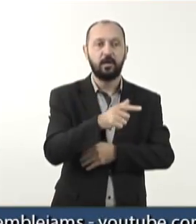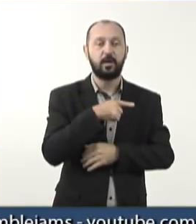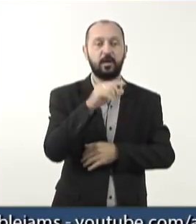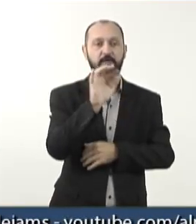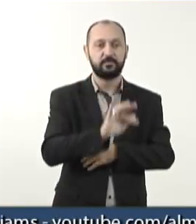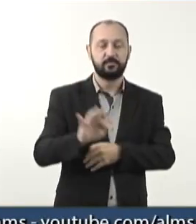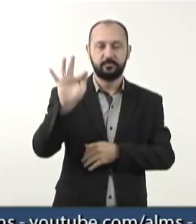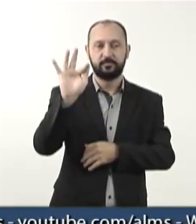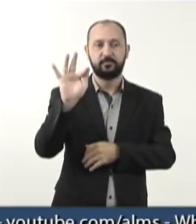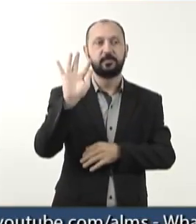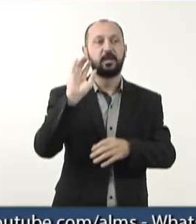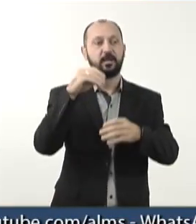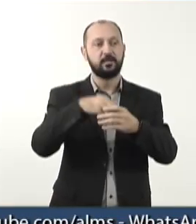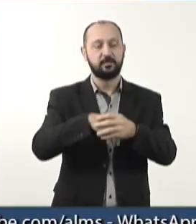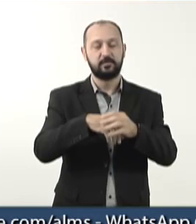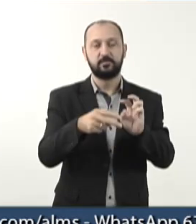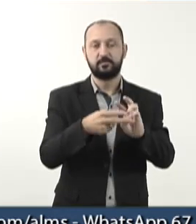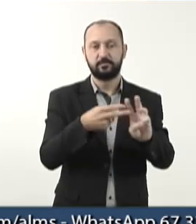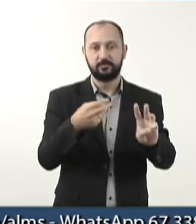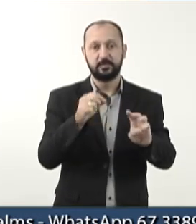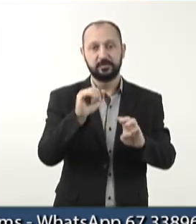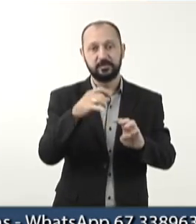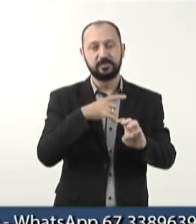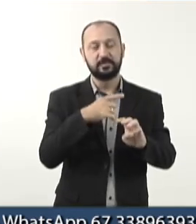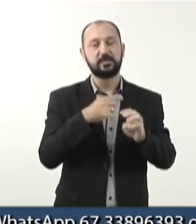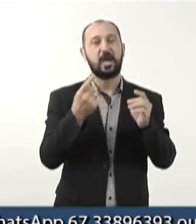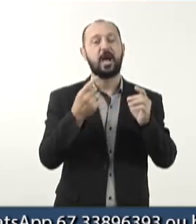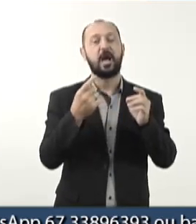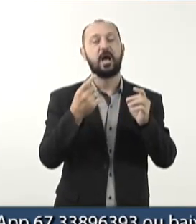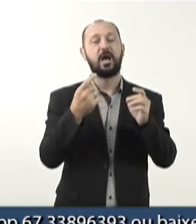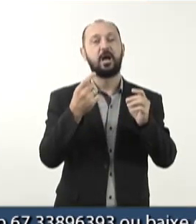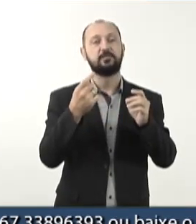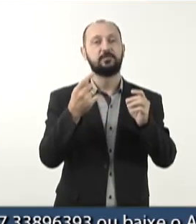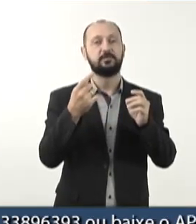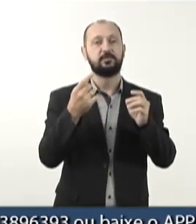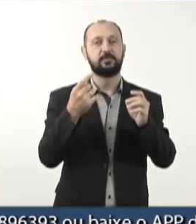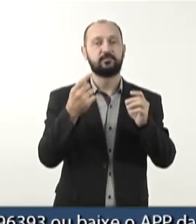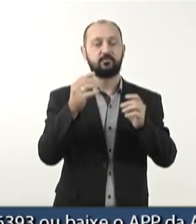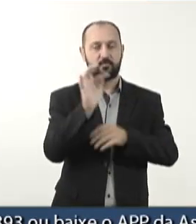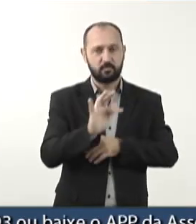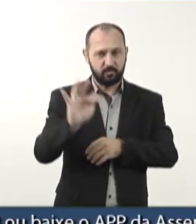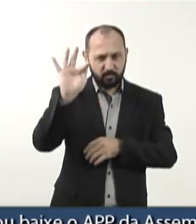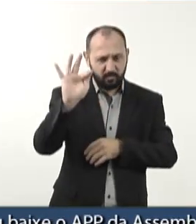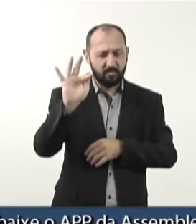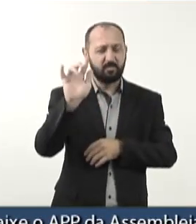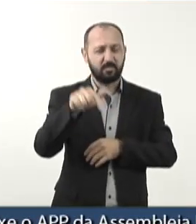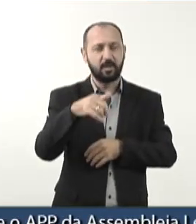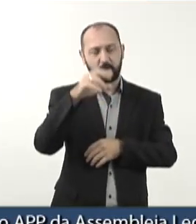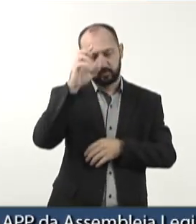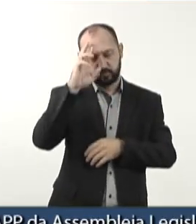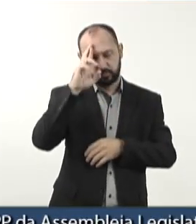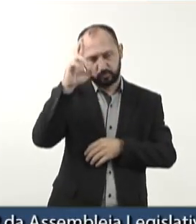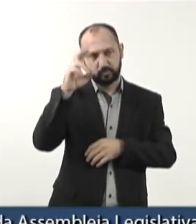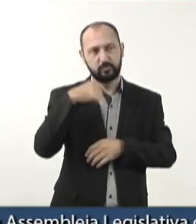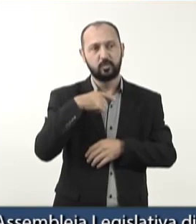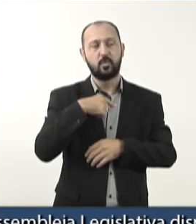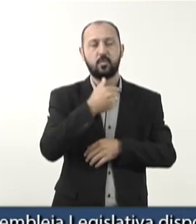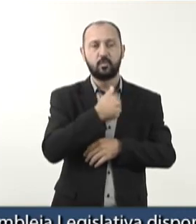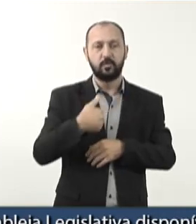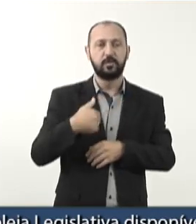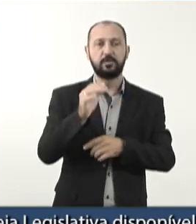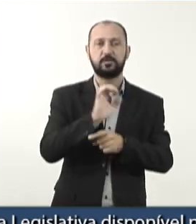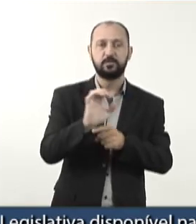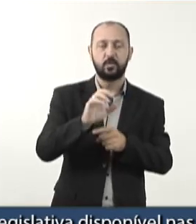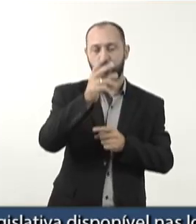da União, é dentro da reserva. Se a União é dona da reserva, não tem como o governo estadual